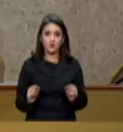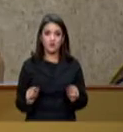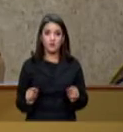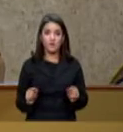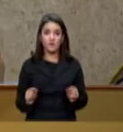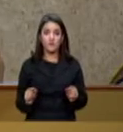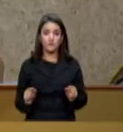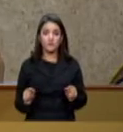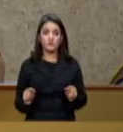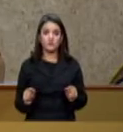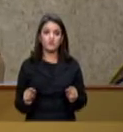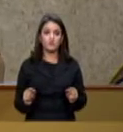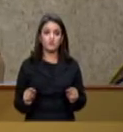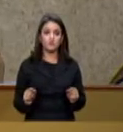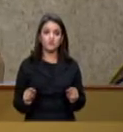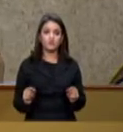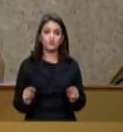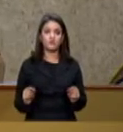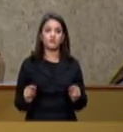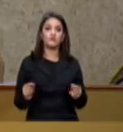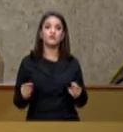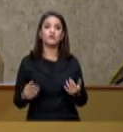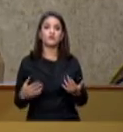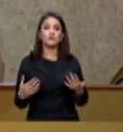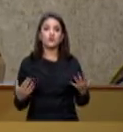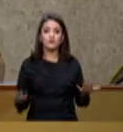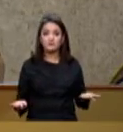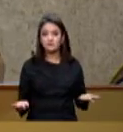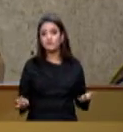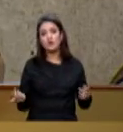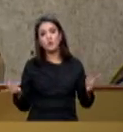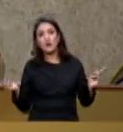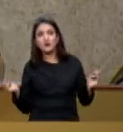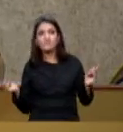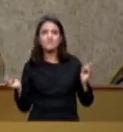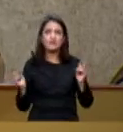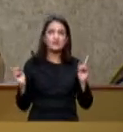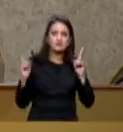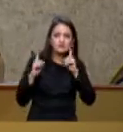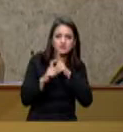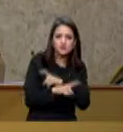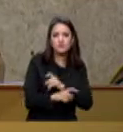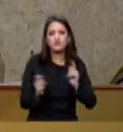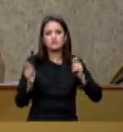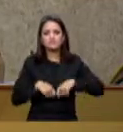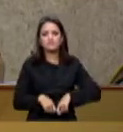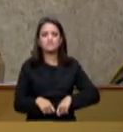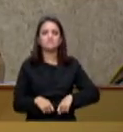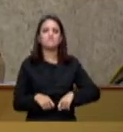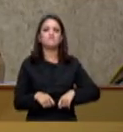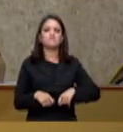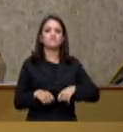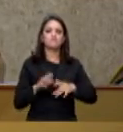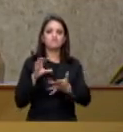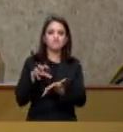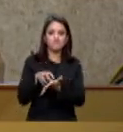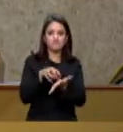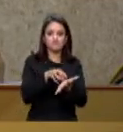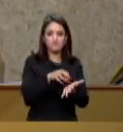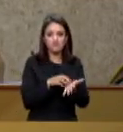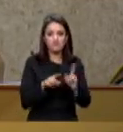de deferência à instância maior do Estado Democrático, salvo quando os